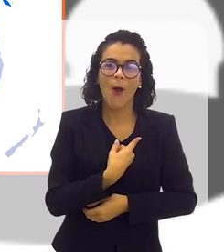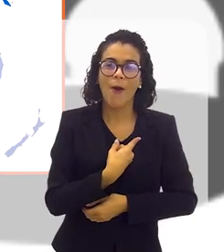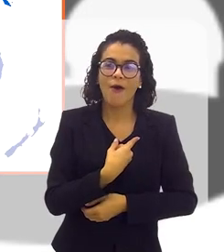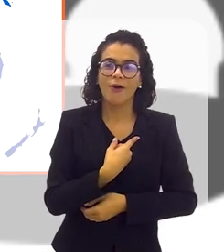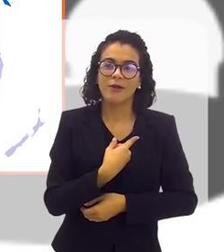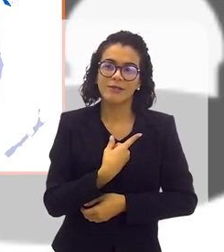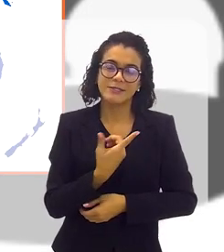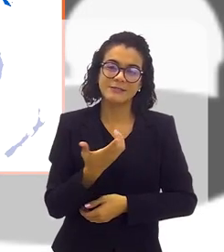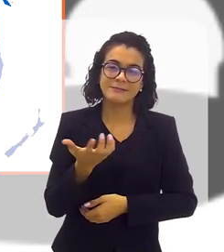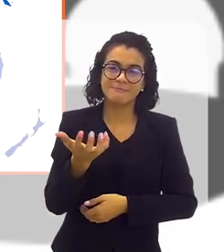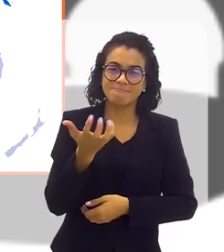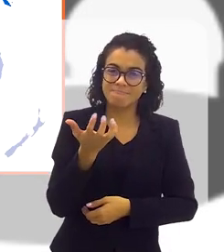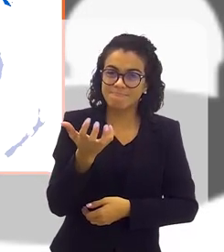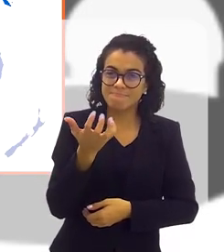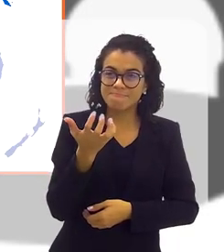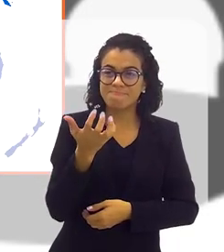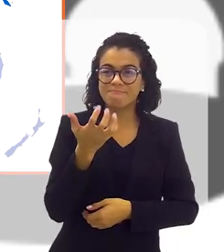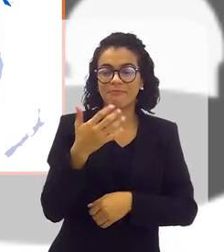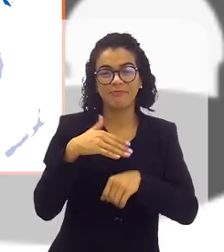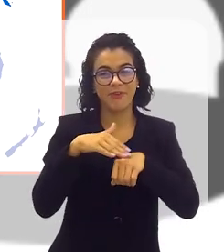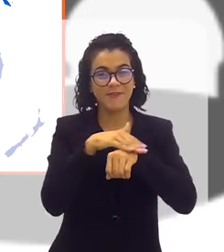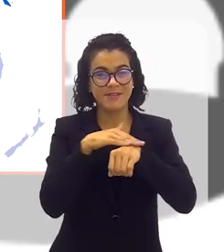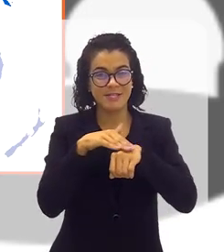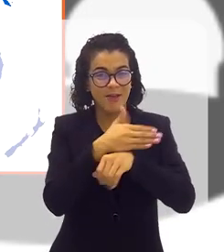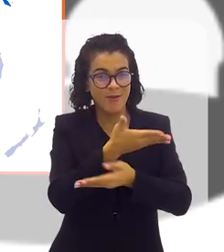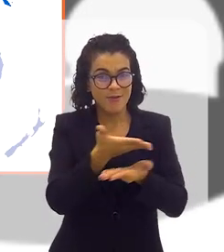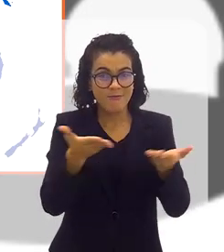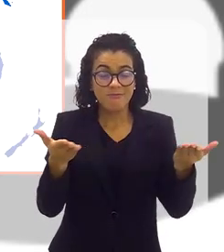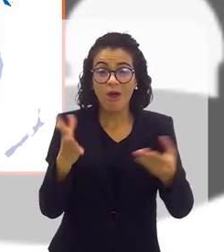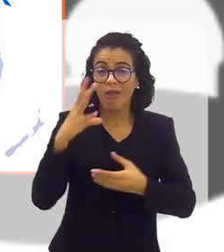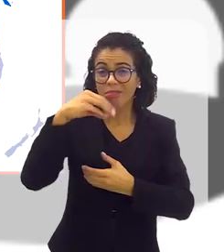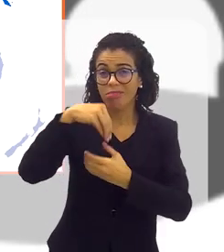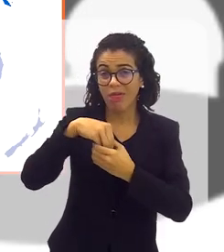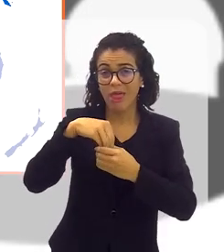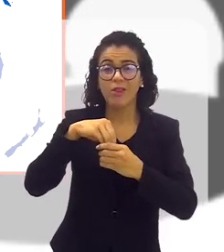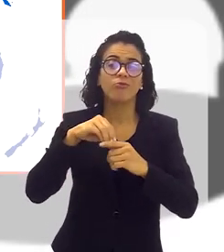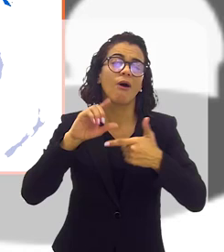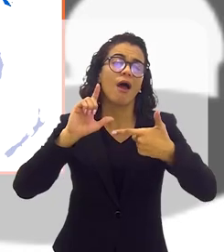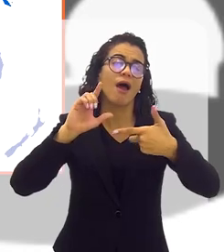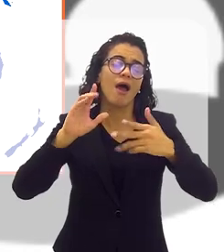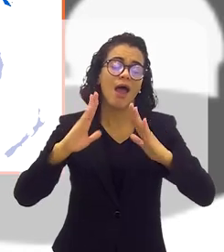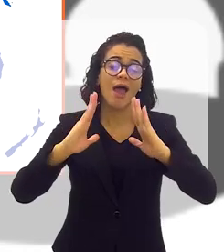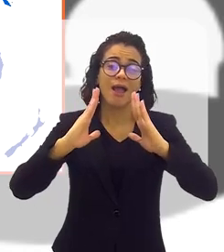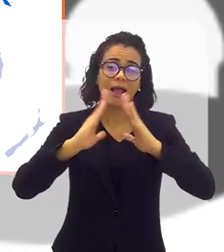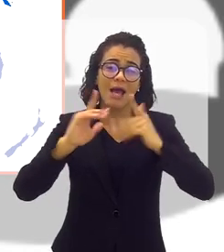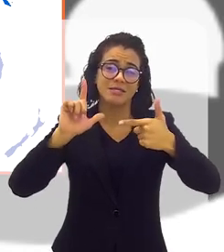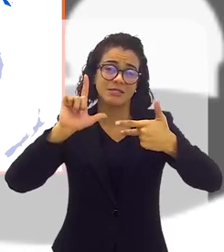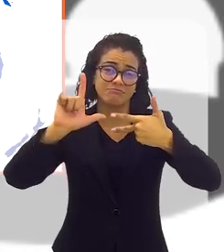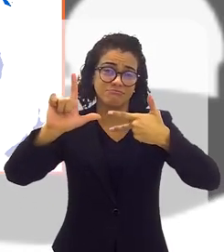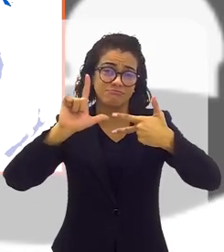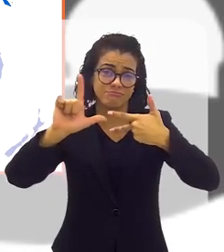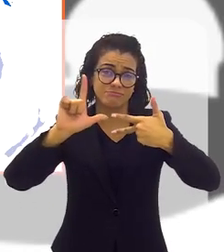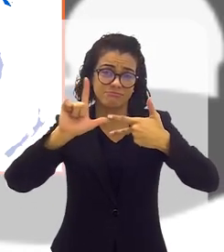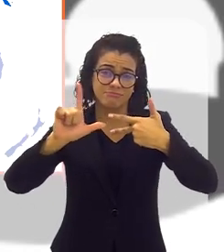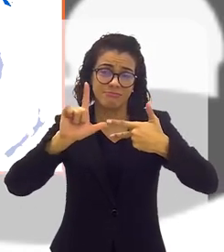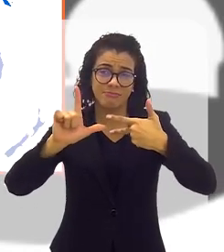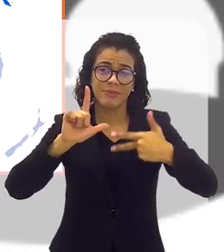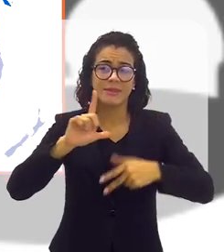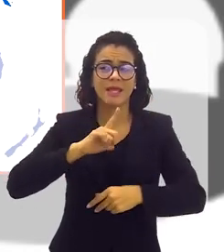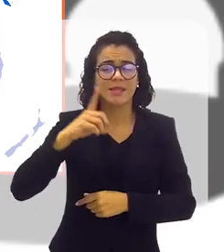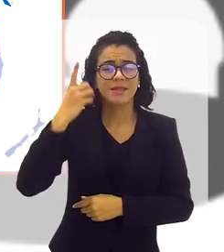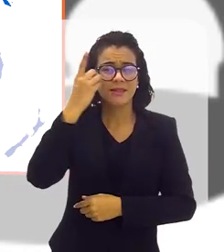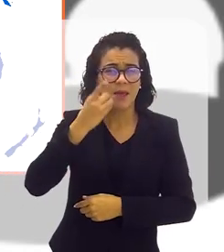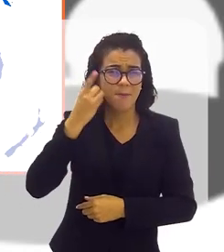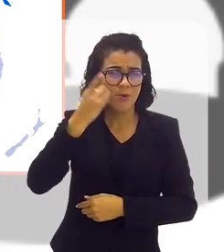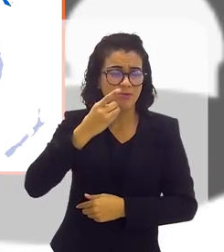fizemos questão, Débora, de falar com vocês, porque nós estamos dentro de uma casa legislativa. O Estado do Rio de Janeiro tem 70 deputados e